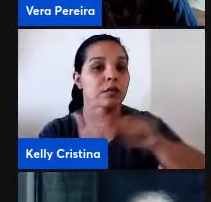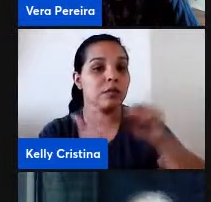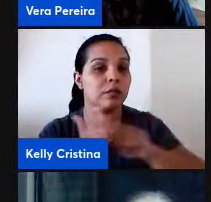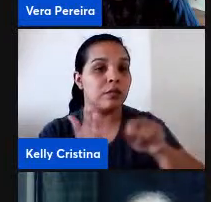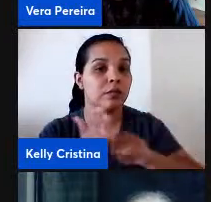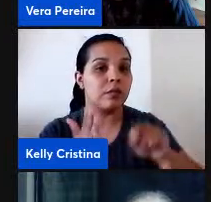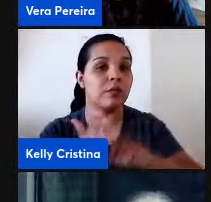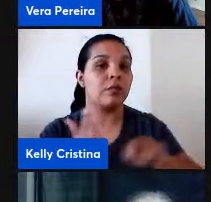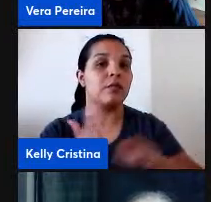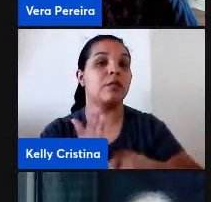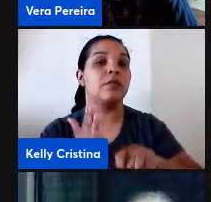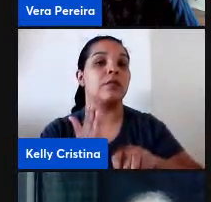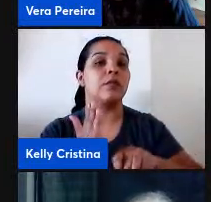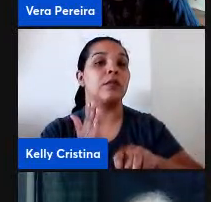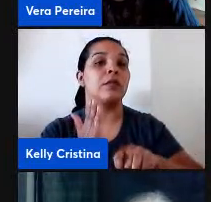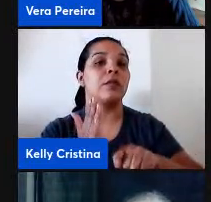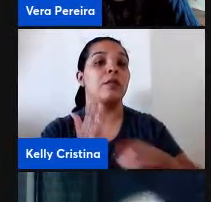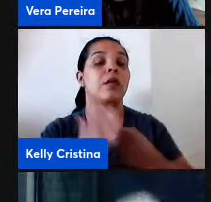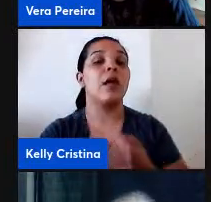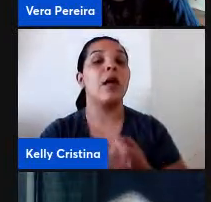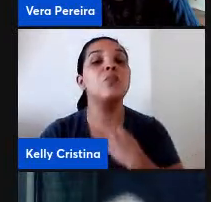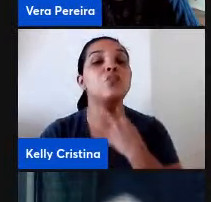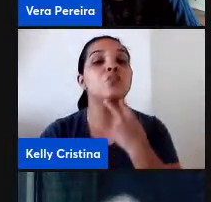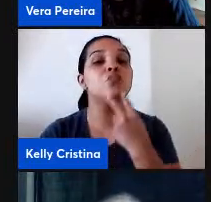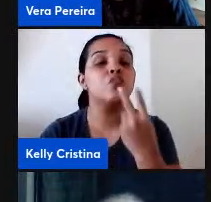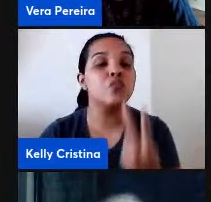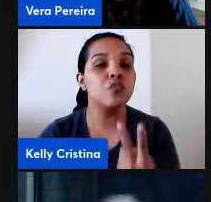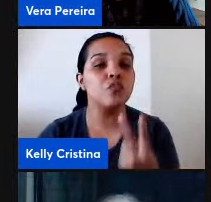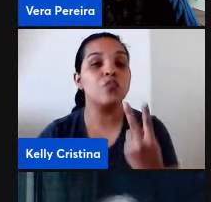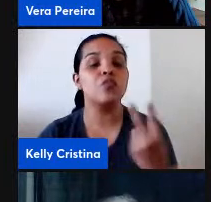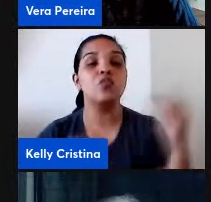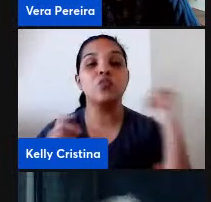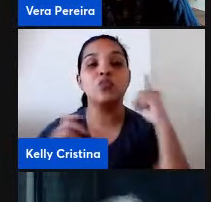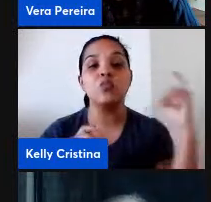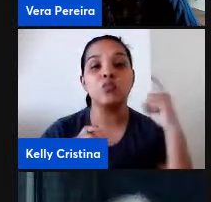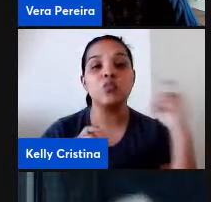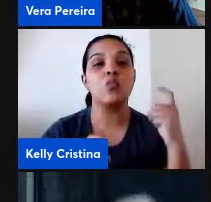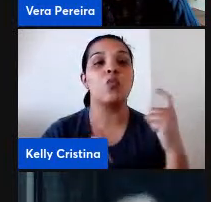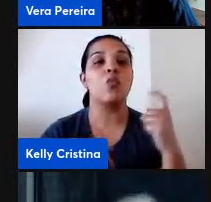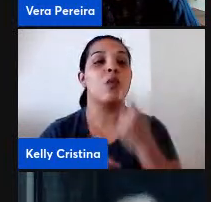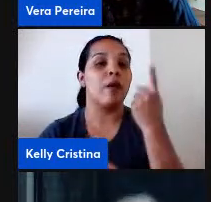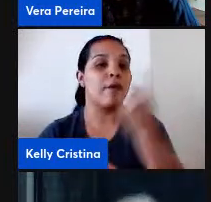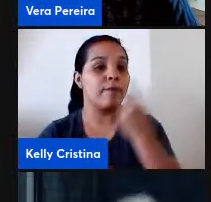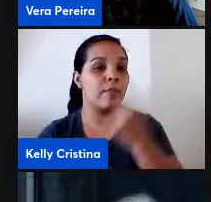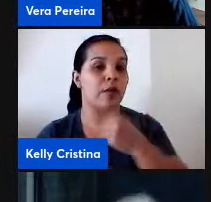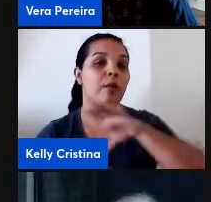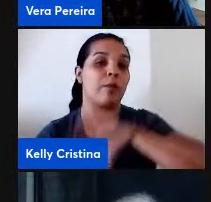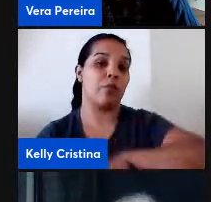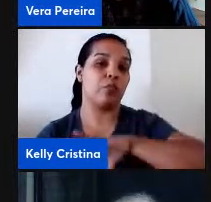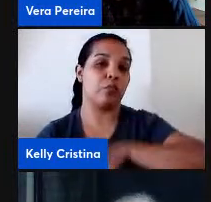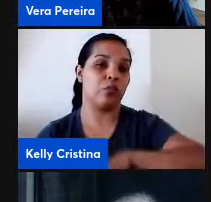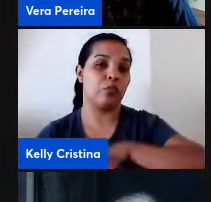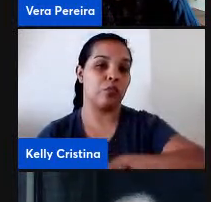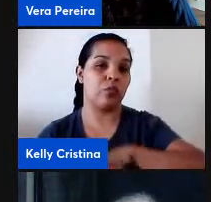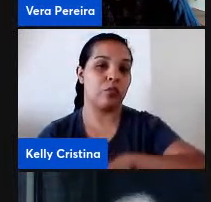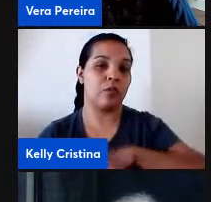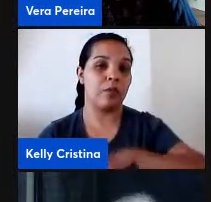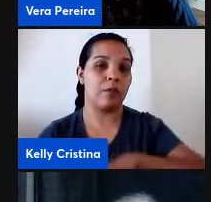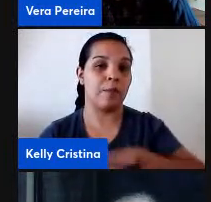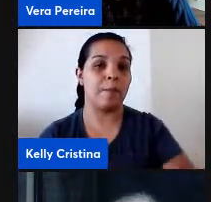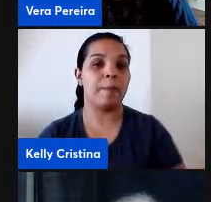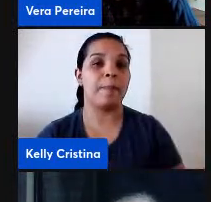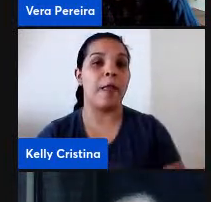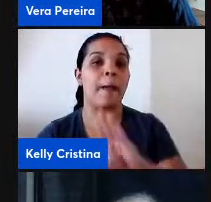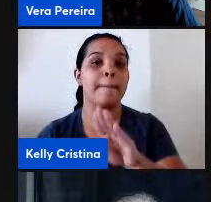para reproduzir sons de palavras em português. Batata,